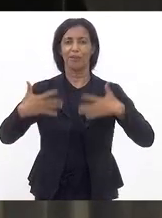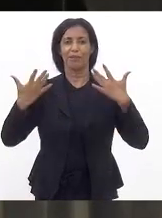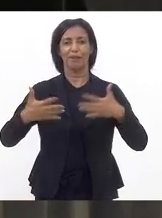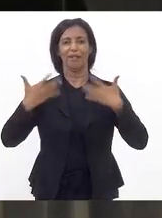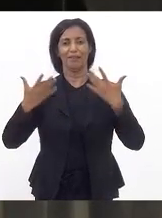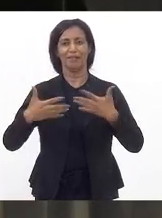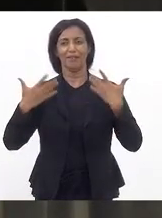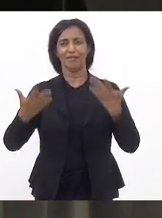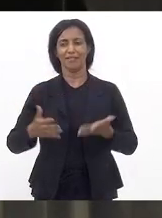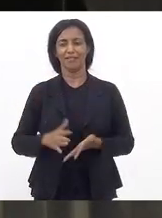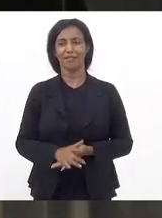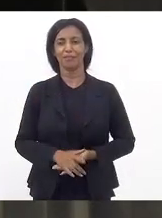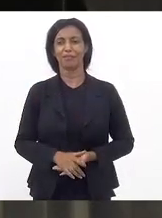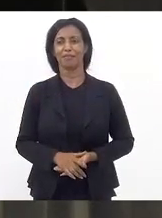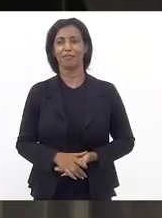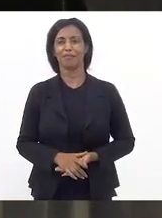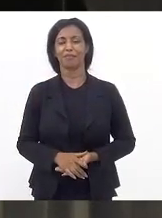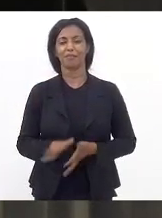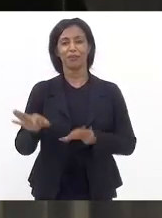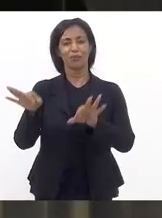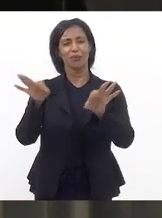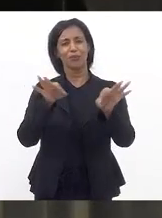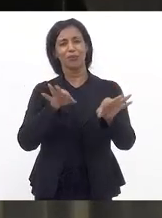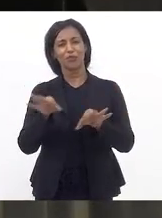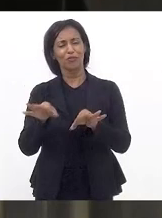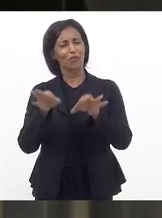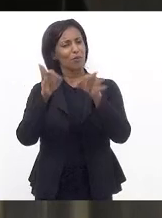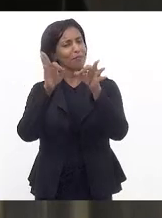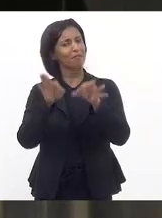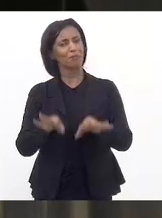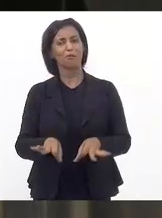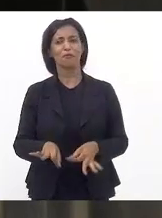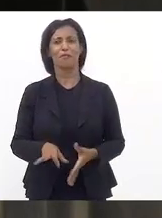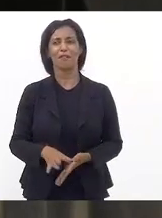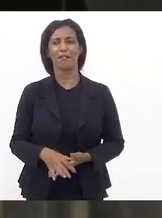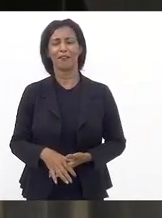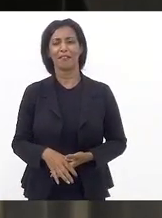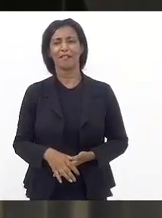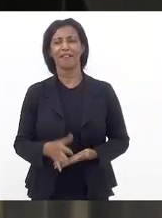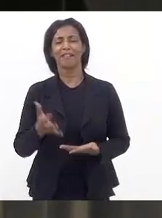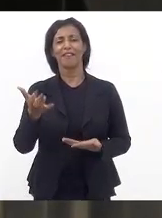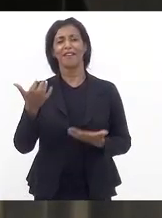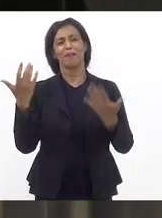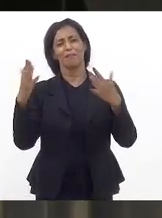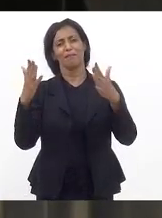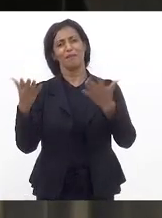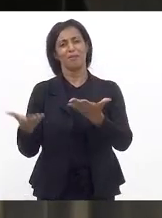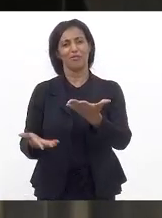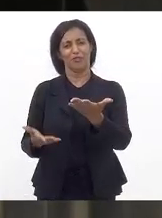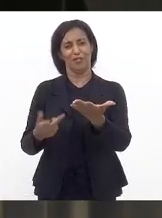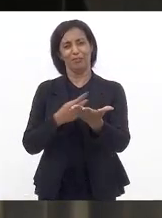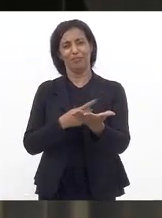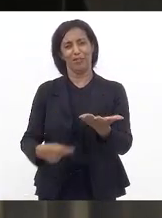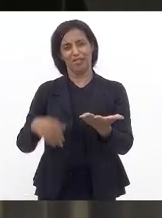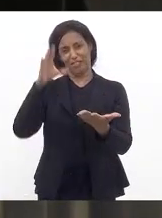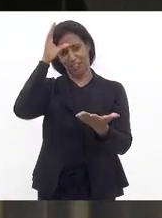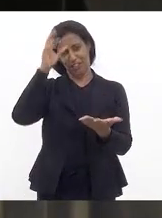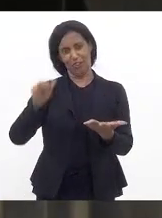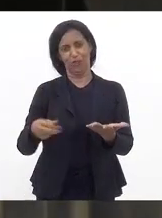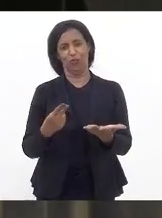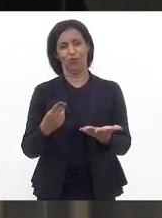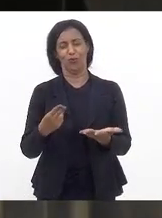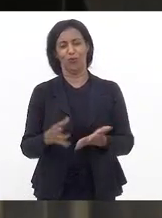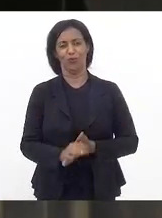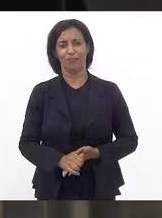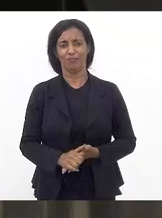animada é de formatação correta quero uma pijama sobra de Paula Presidente EA Joe